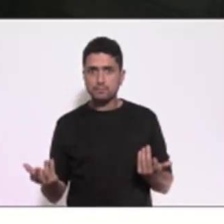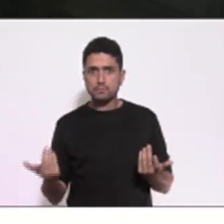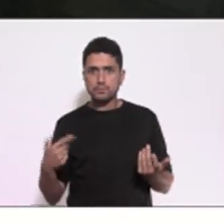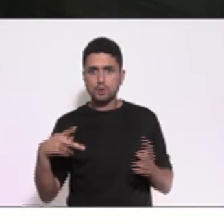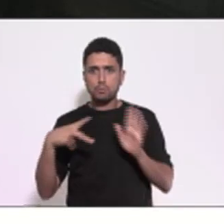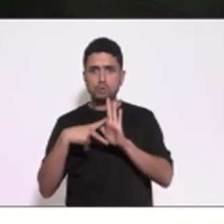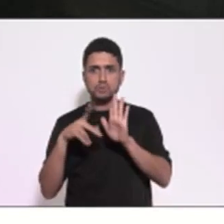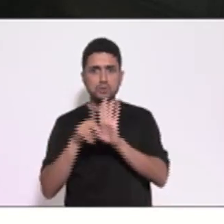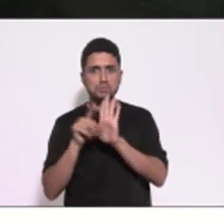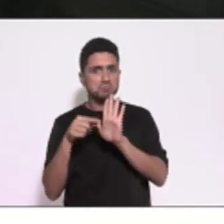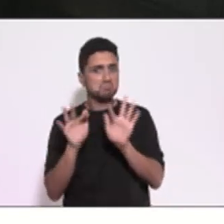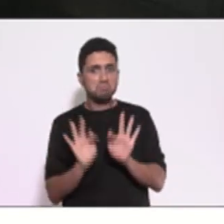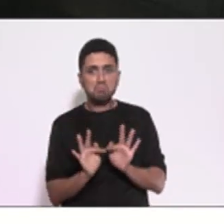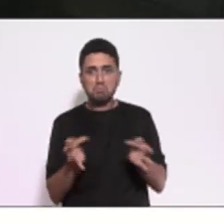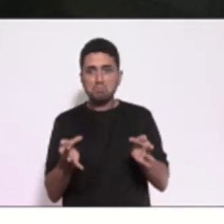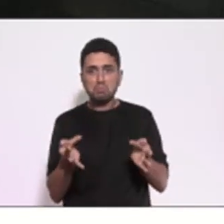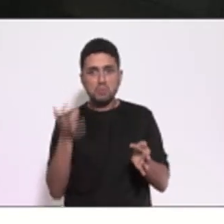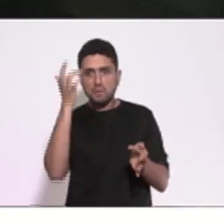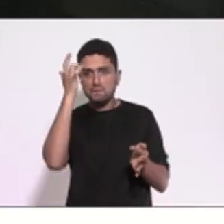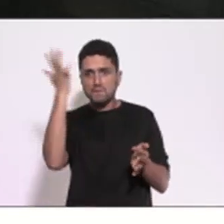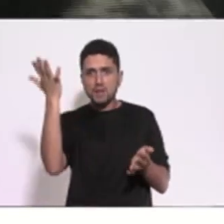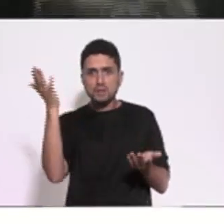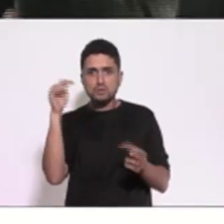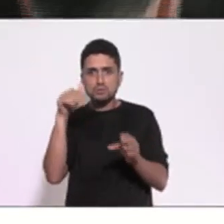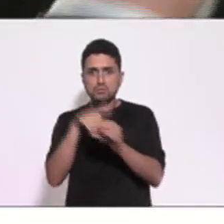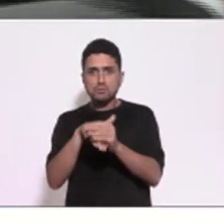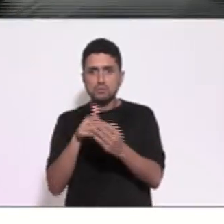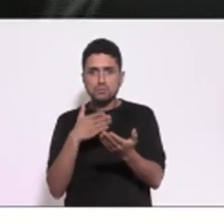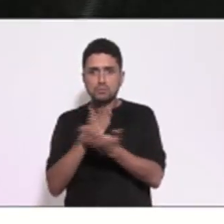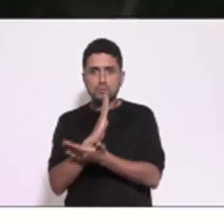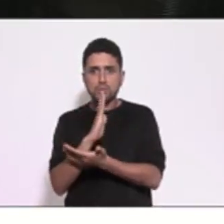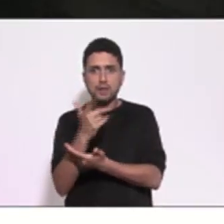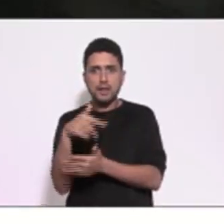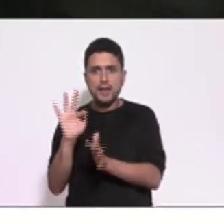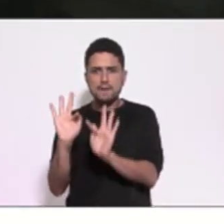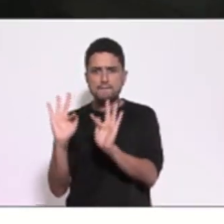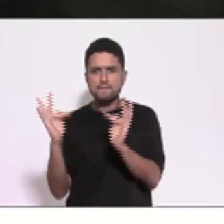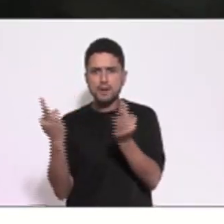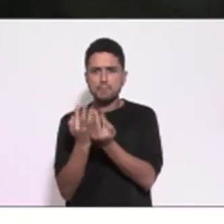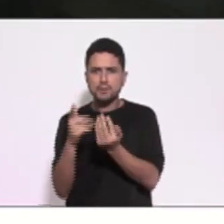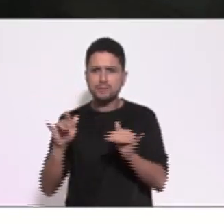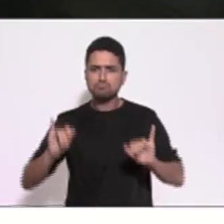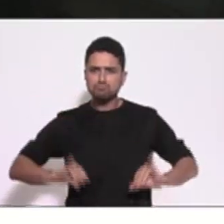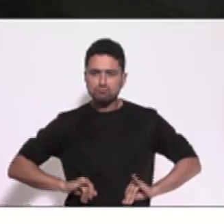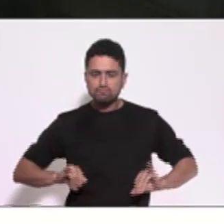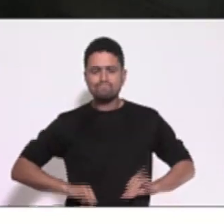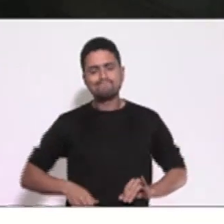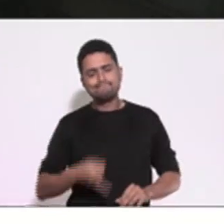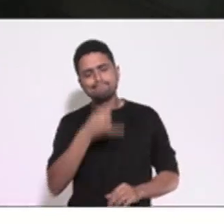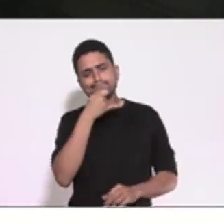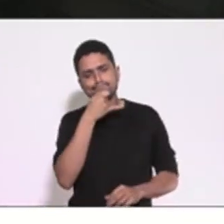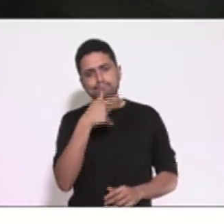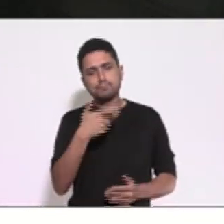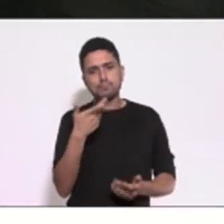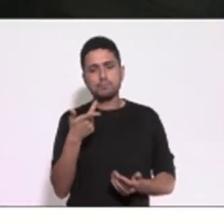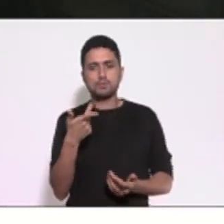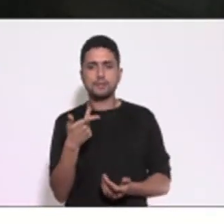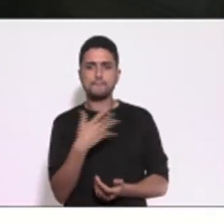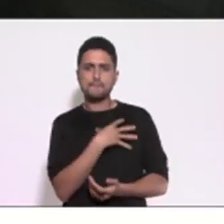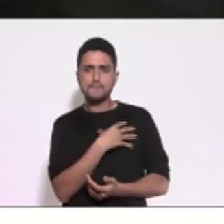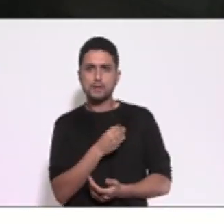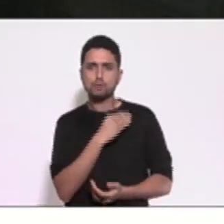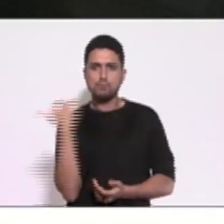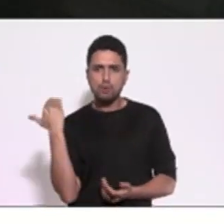projeto tão simples e tão efetivo para essas famílias que sofrem, para essas famílias que perderam seus